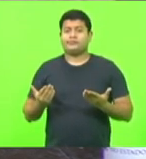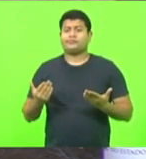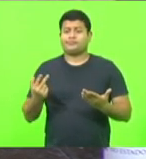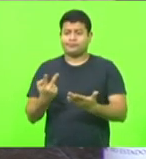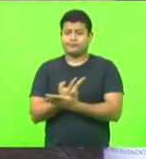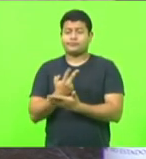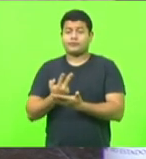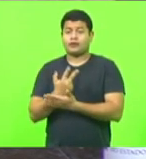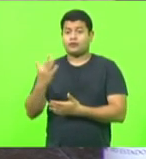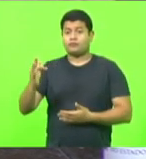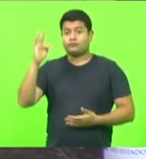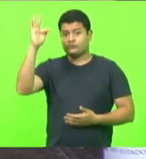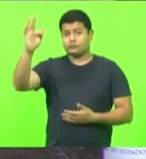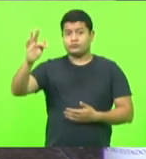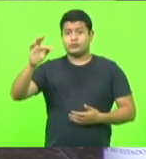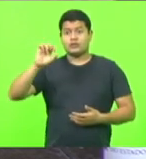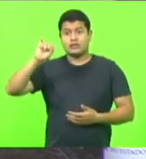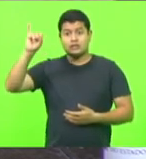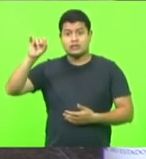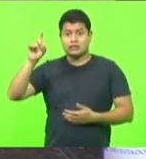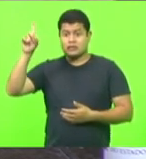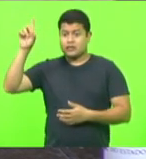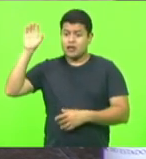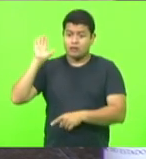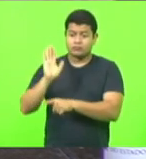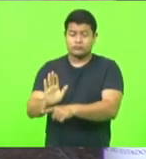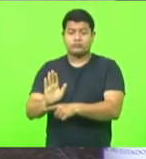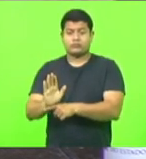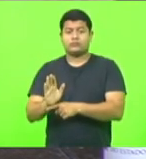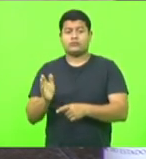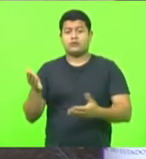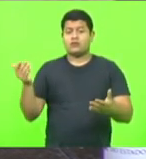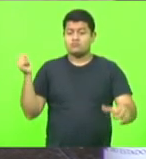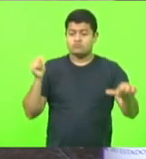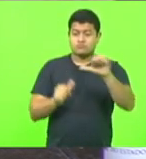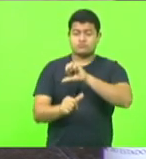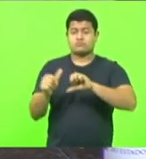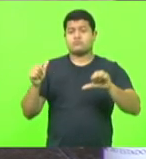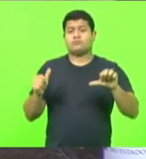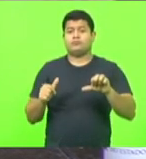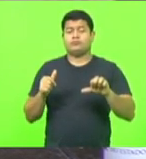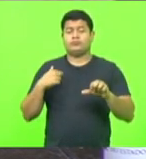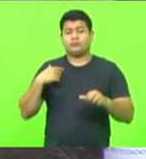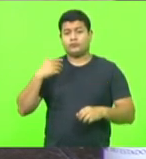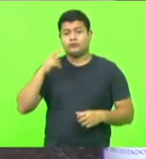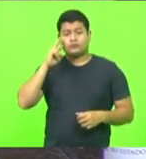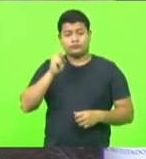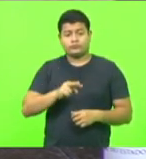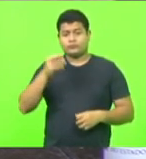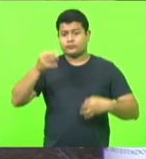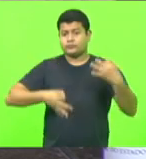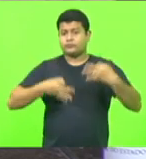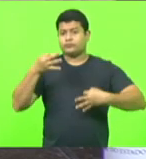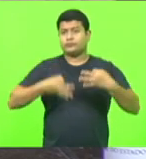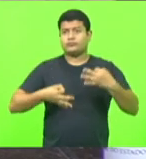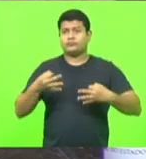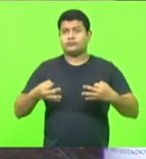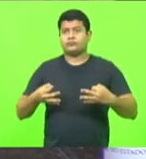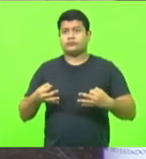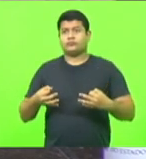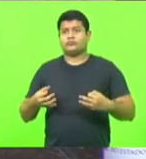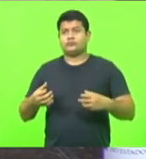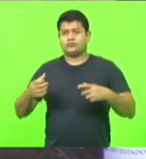futuro, se Deus quiser, o bom senso e a história irá julgar e irá reservar para eles um lugar